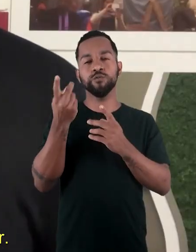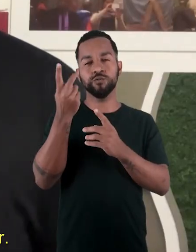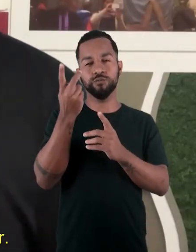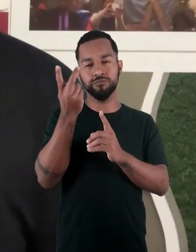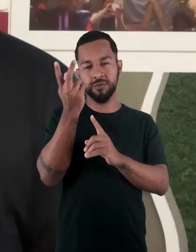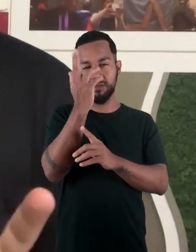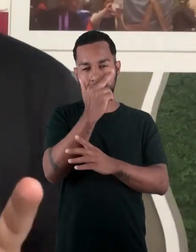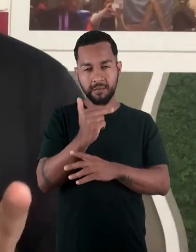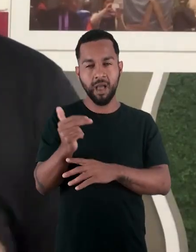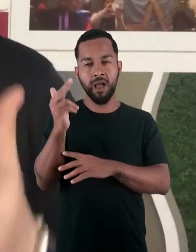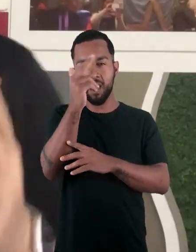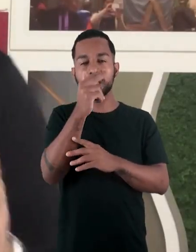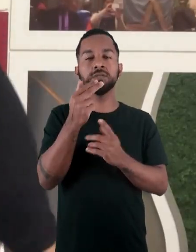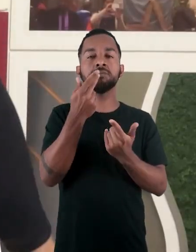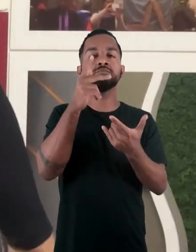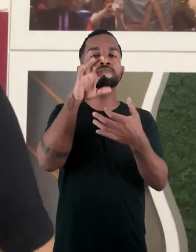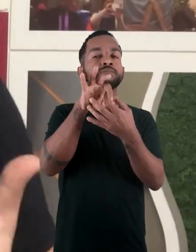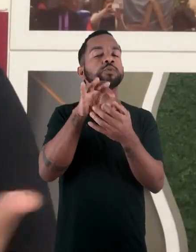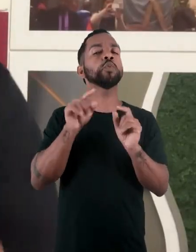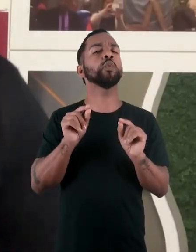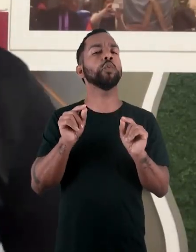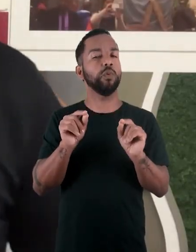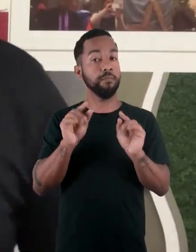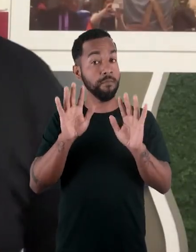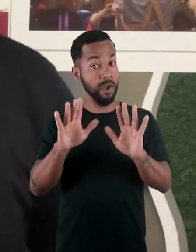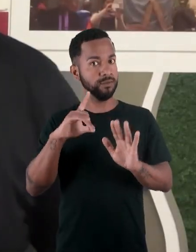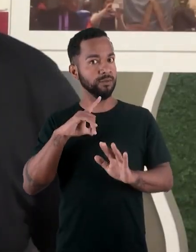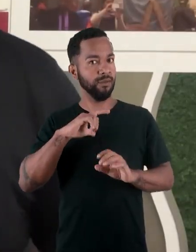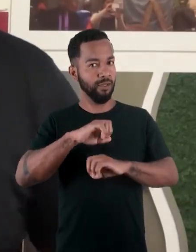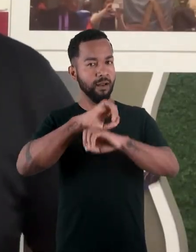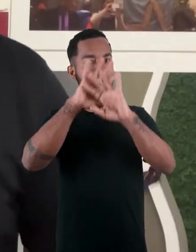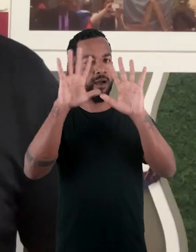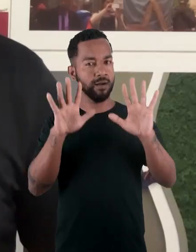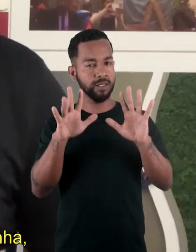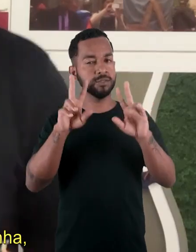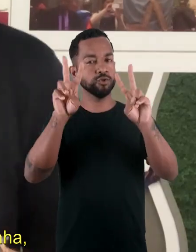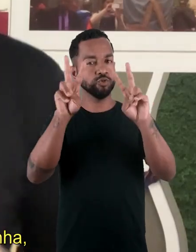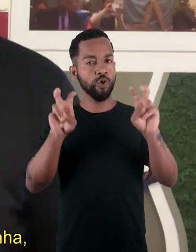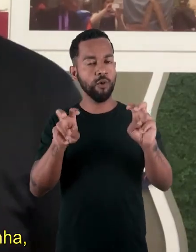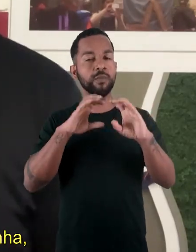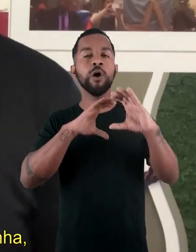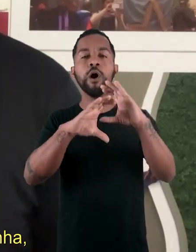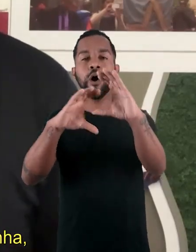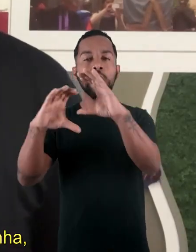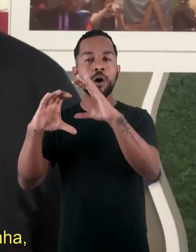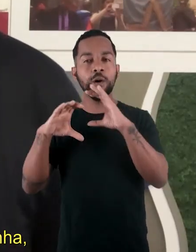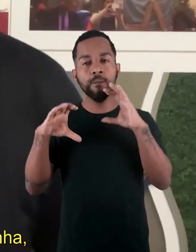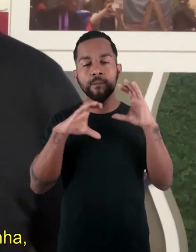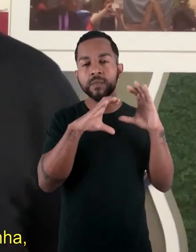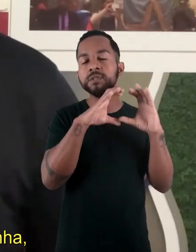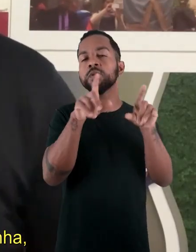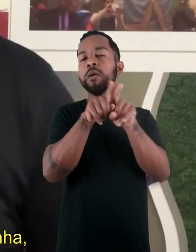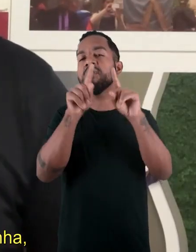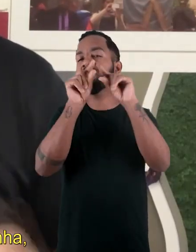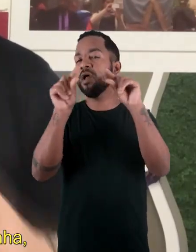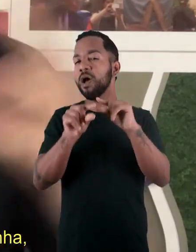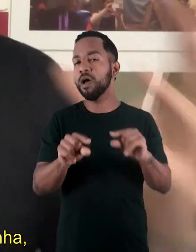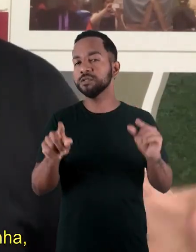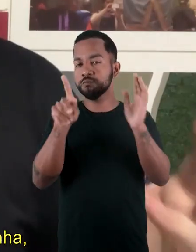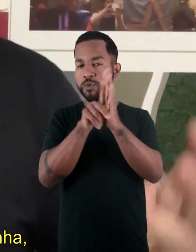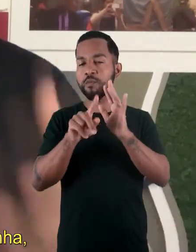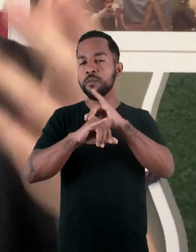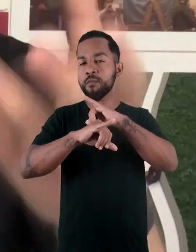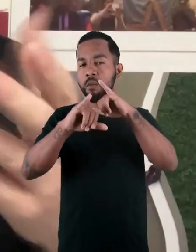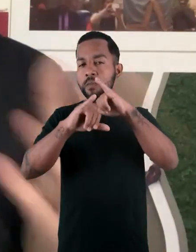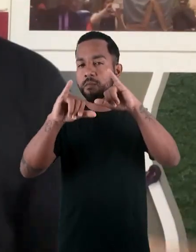querem chegar, perfeito, mas existe uma clareza enquanto comunicação, existe uma clareza enquanto frase de campanha, a assinatura